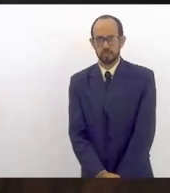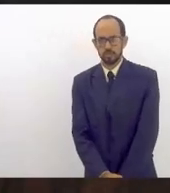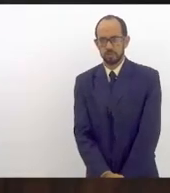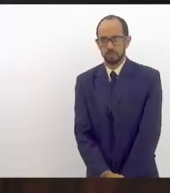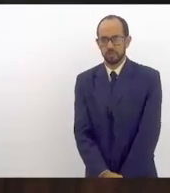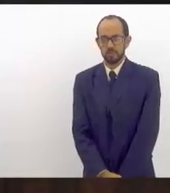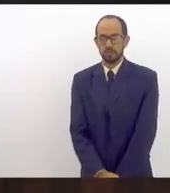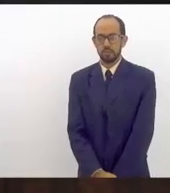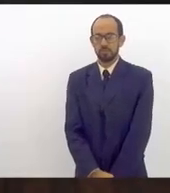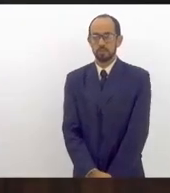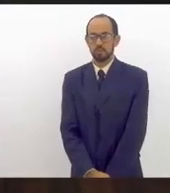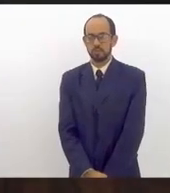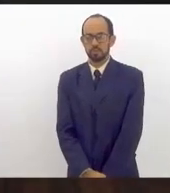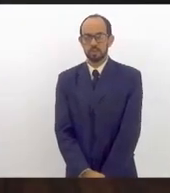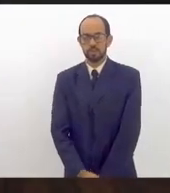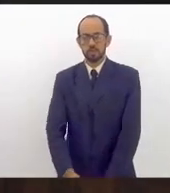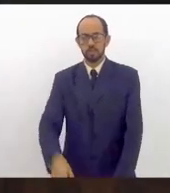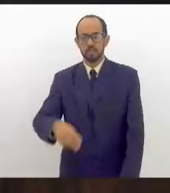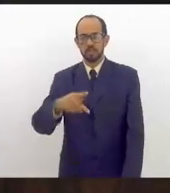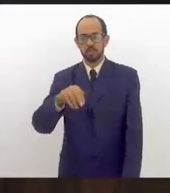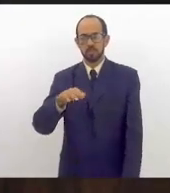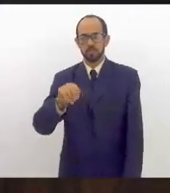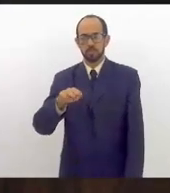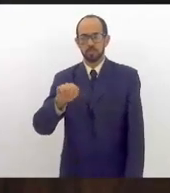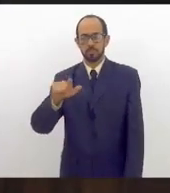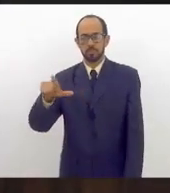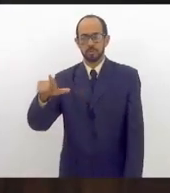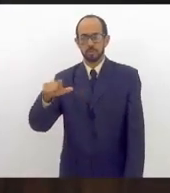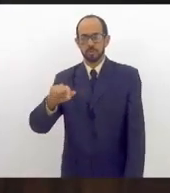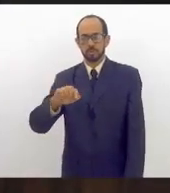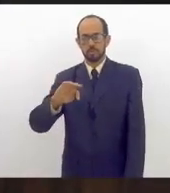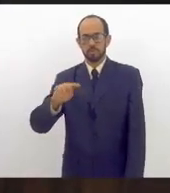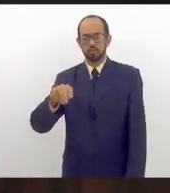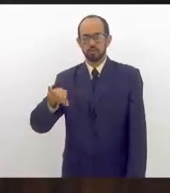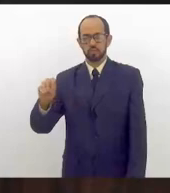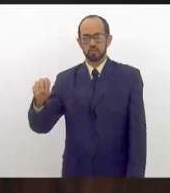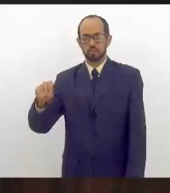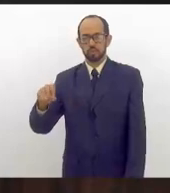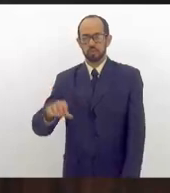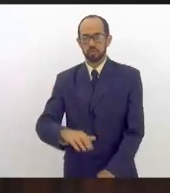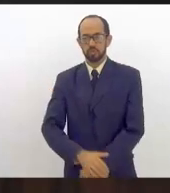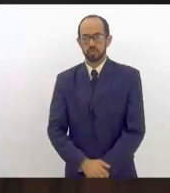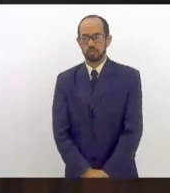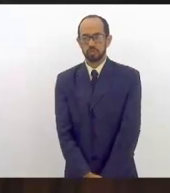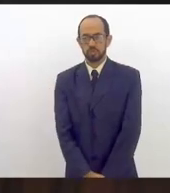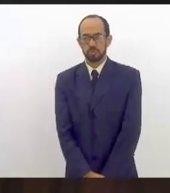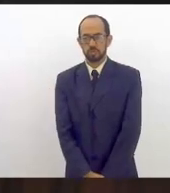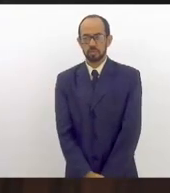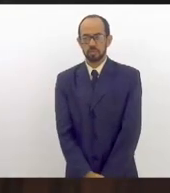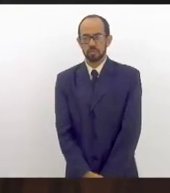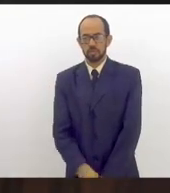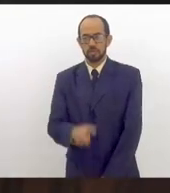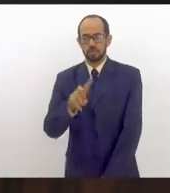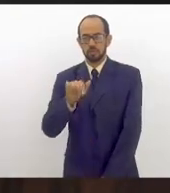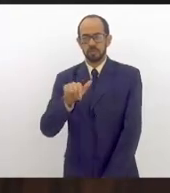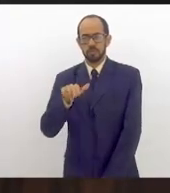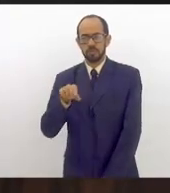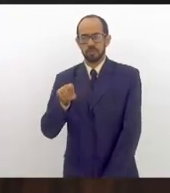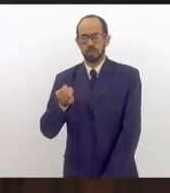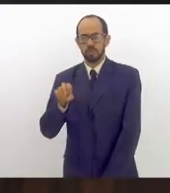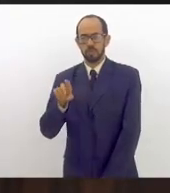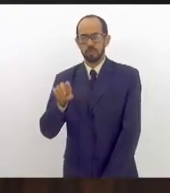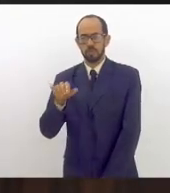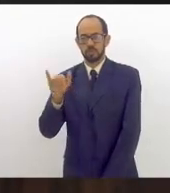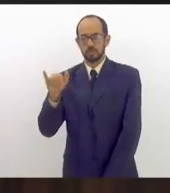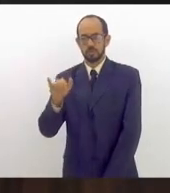Paul Bell, deputado Wellington, deputado Chico Machado, Amorim já falei, deputado Valdeci,